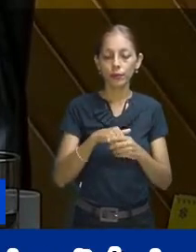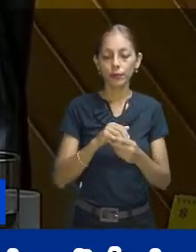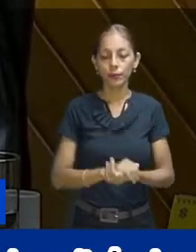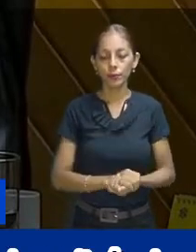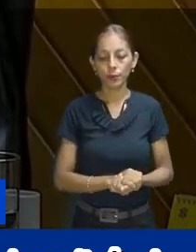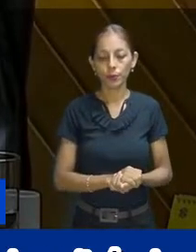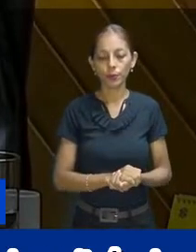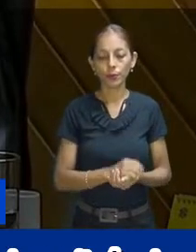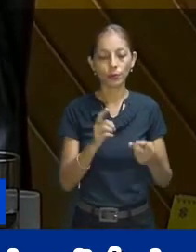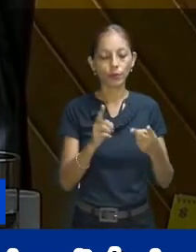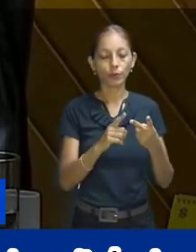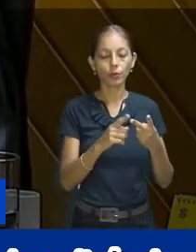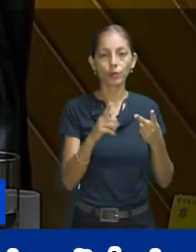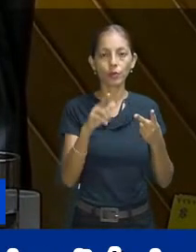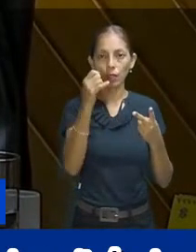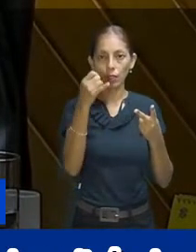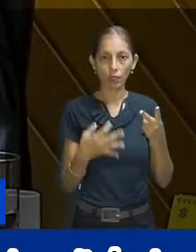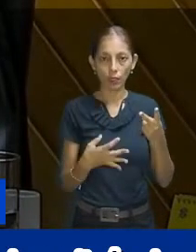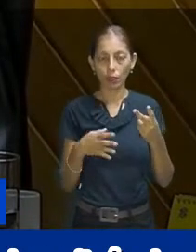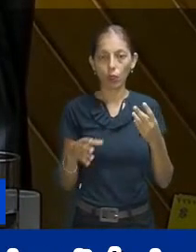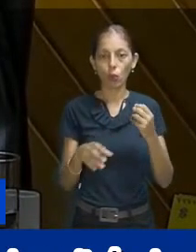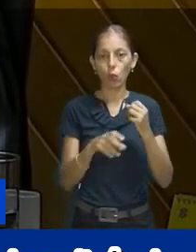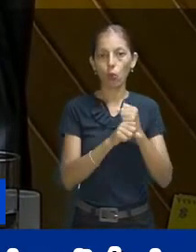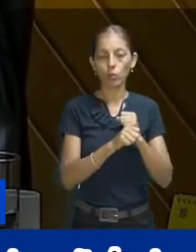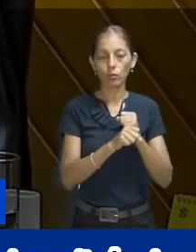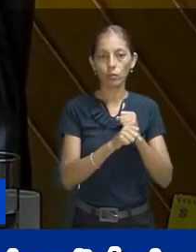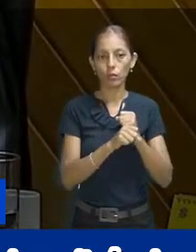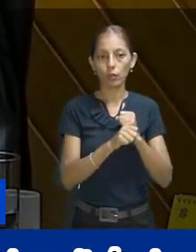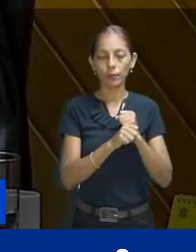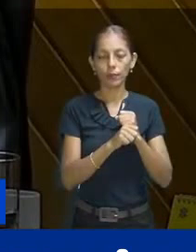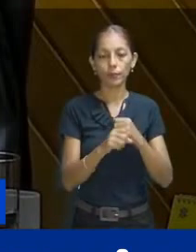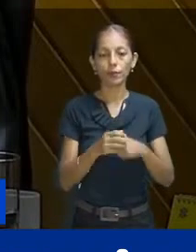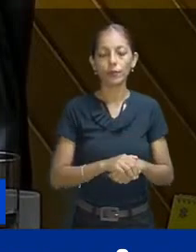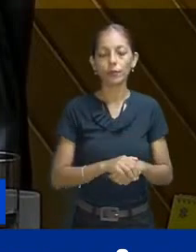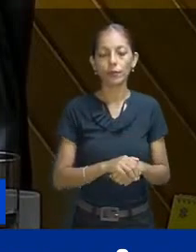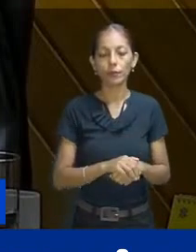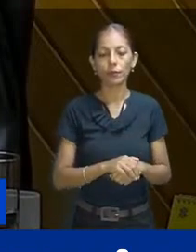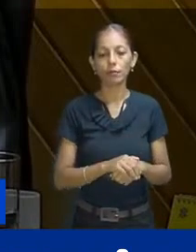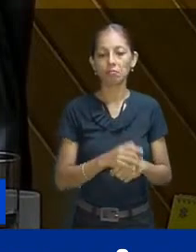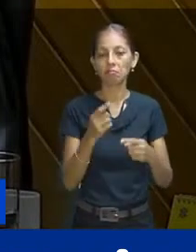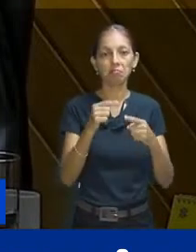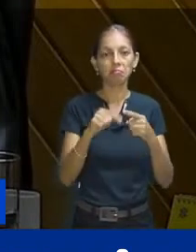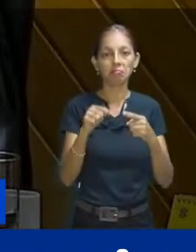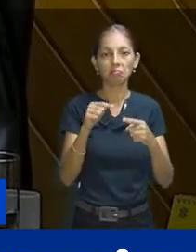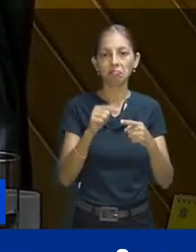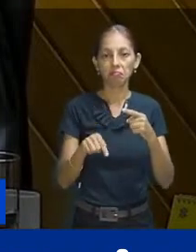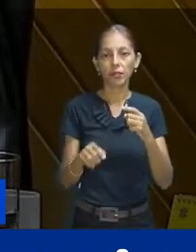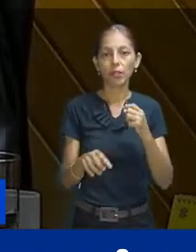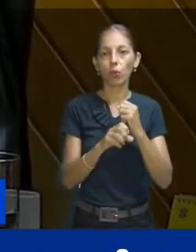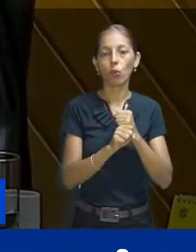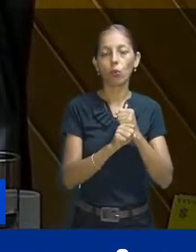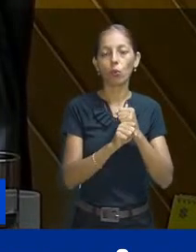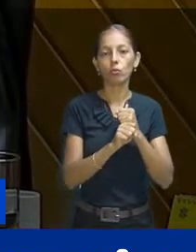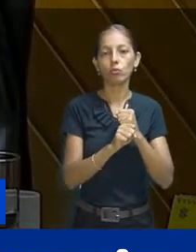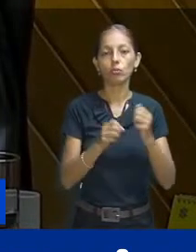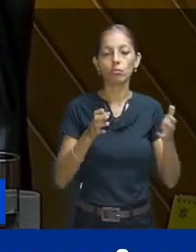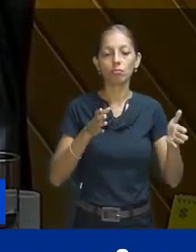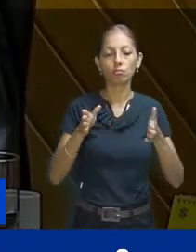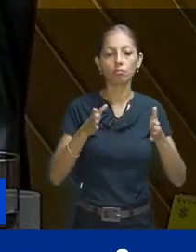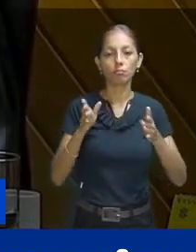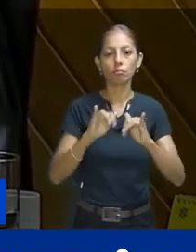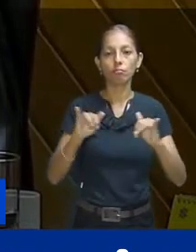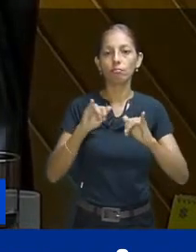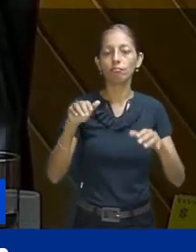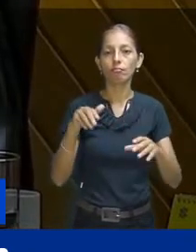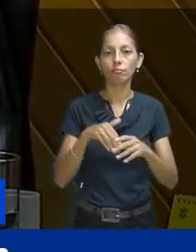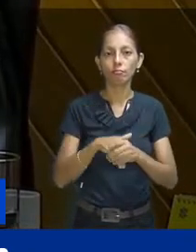o TSE tratou de contas partidárias e não conta de campanha, não sendo aplicável ao caso por esse motivo. Por tais motivos, os